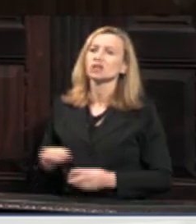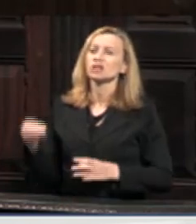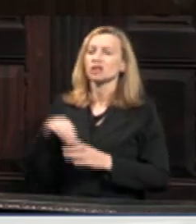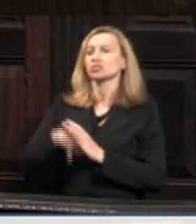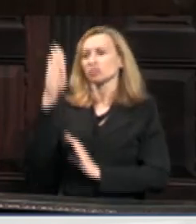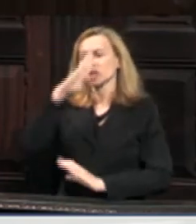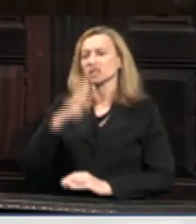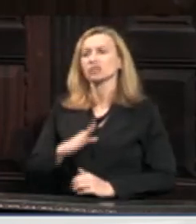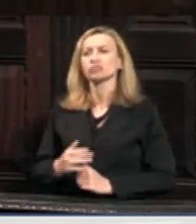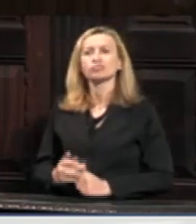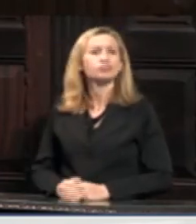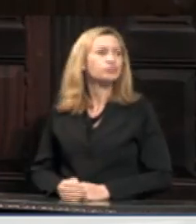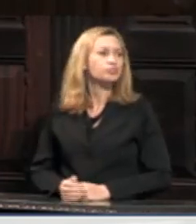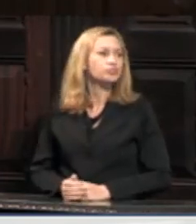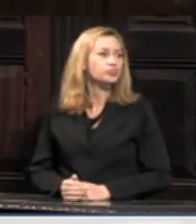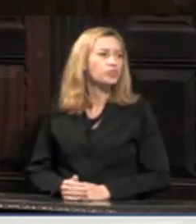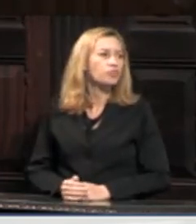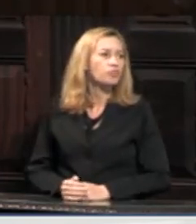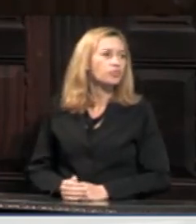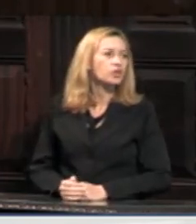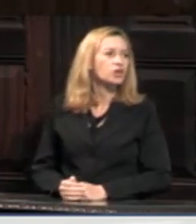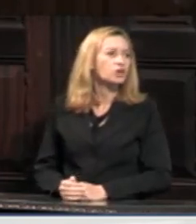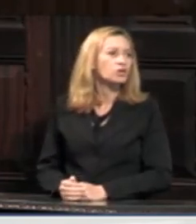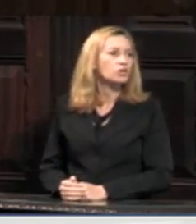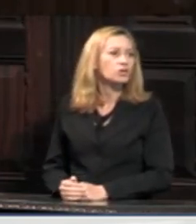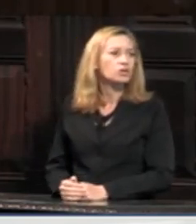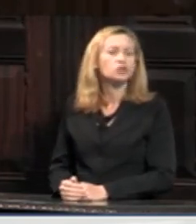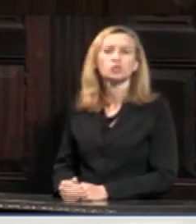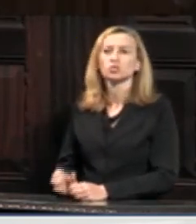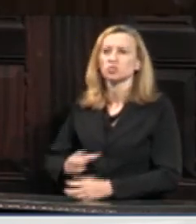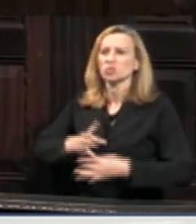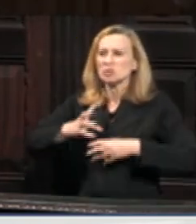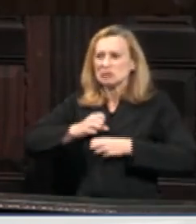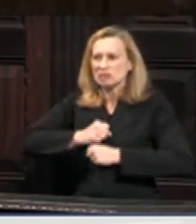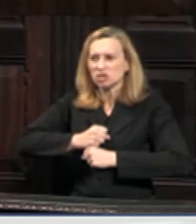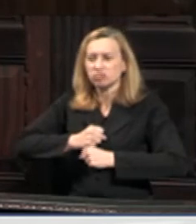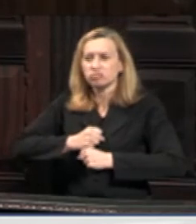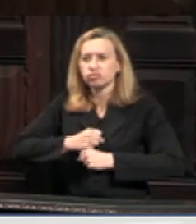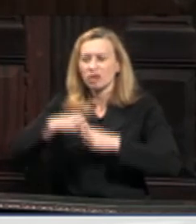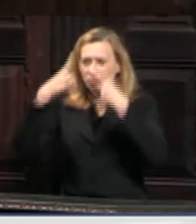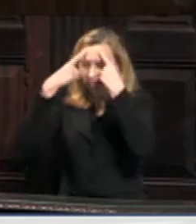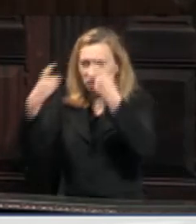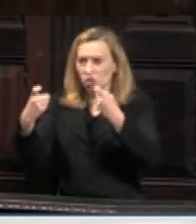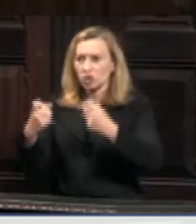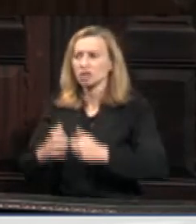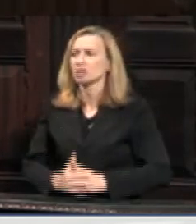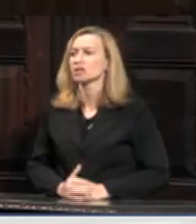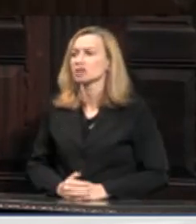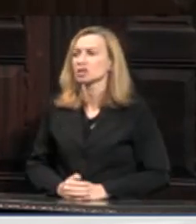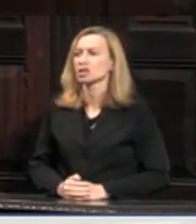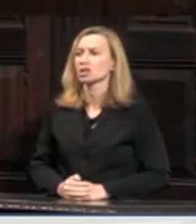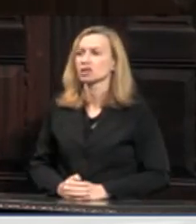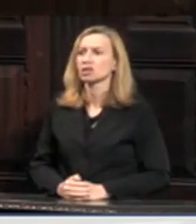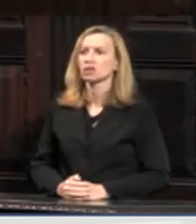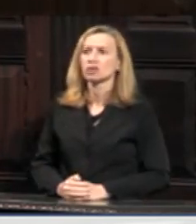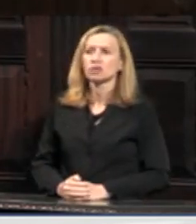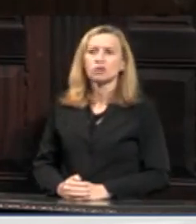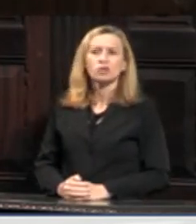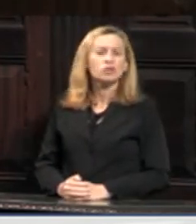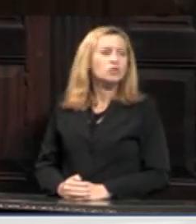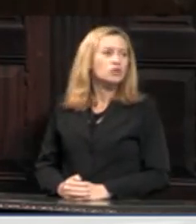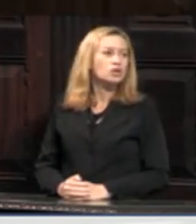contemporâneo. A intolerância, o ódio, a violência, colocados